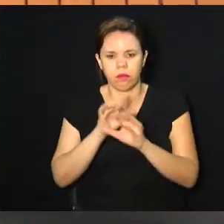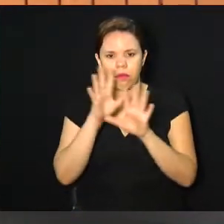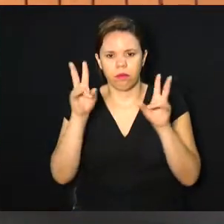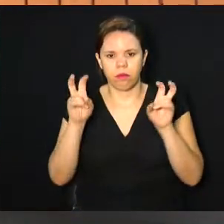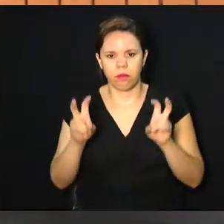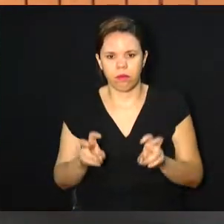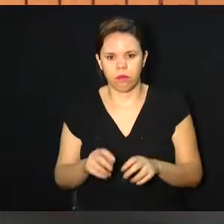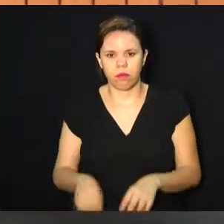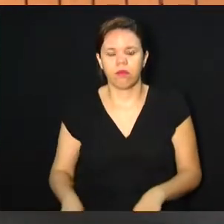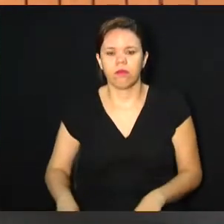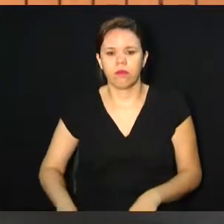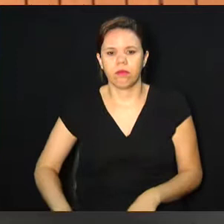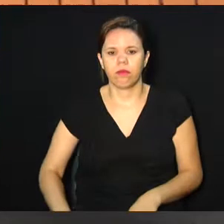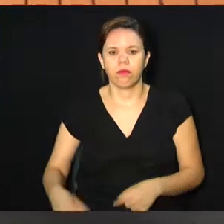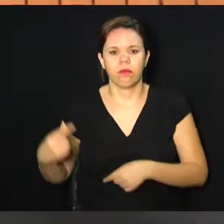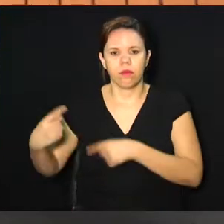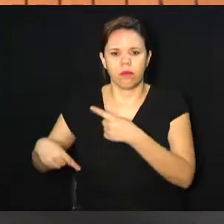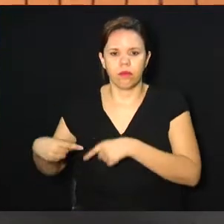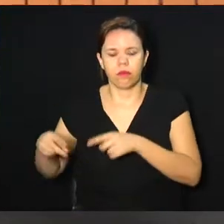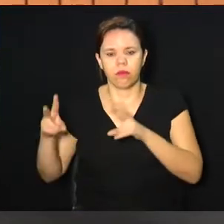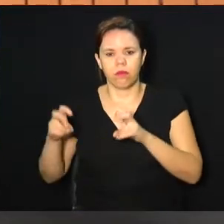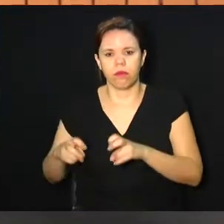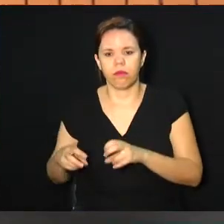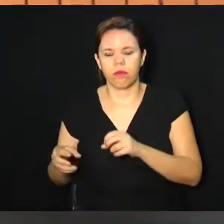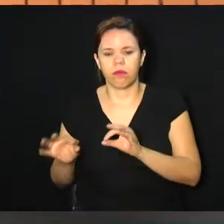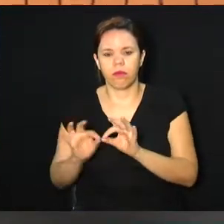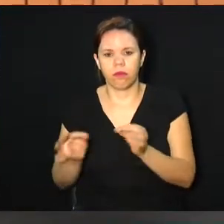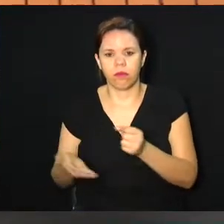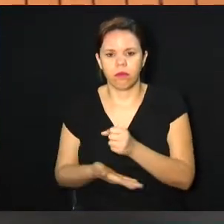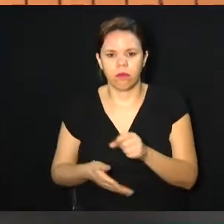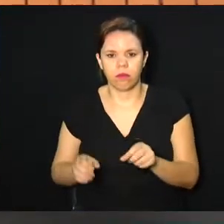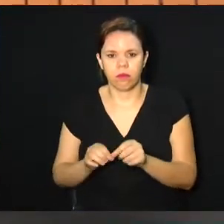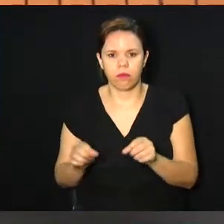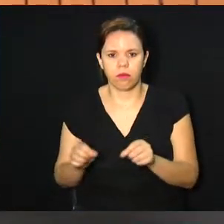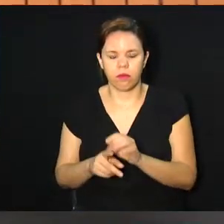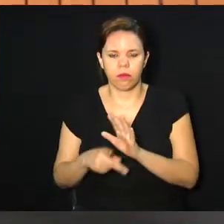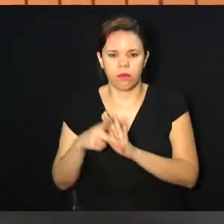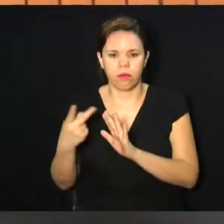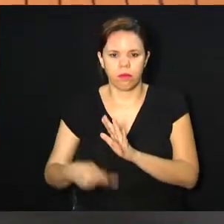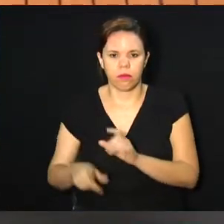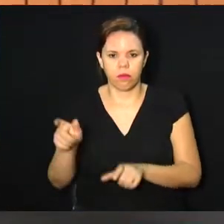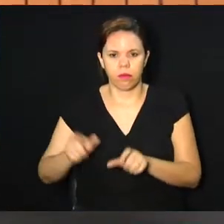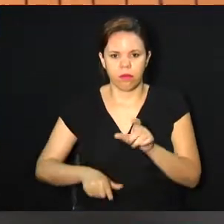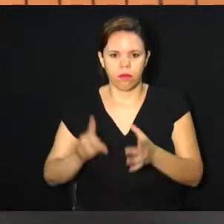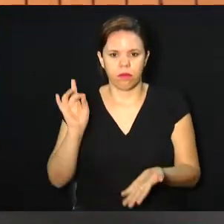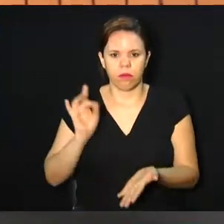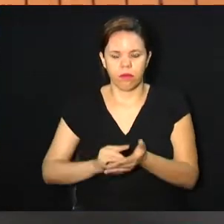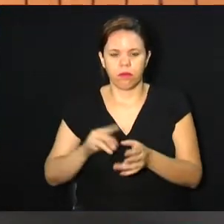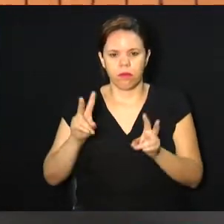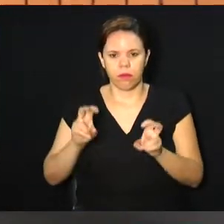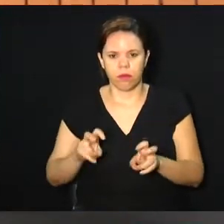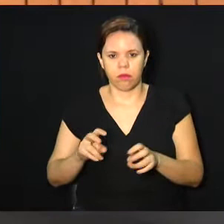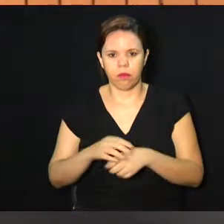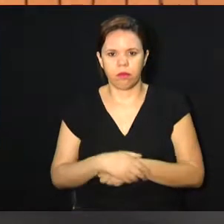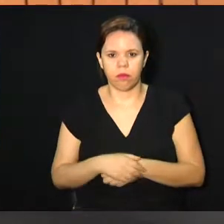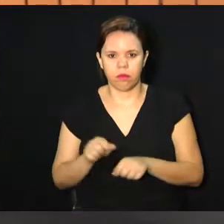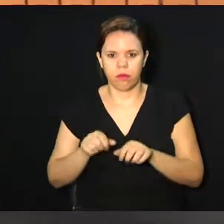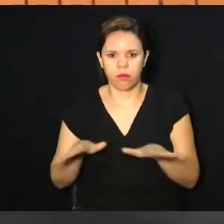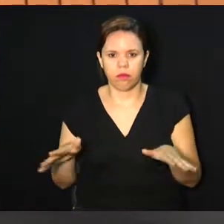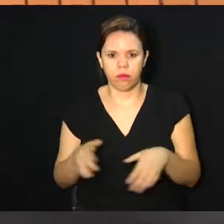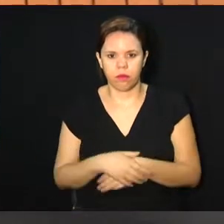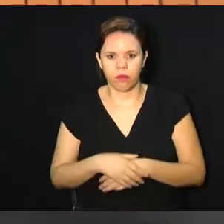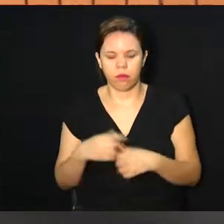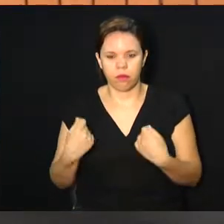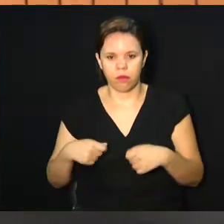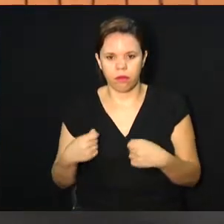foi discutido muito superficialmente, e os próprios conselheiros afirmavam que esse assunto precisa ser ampliado,